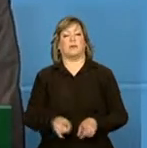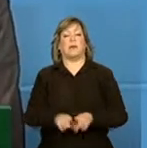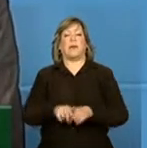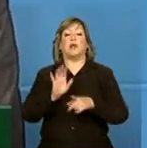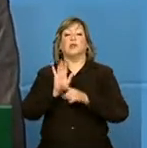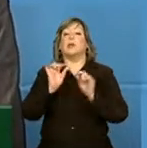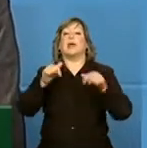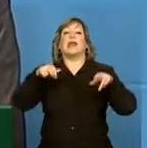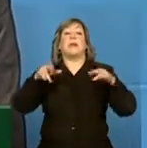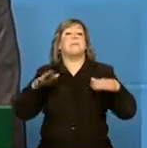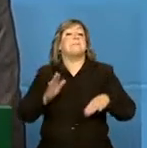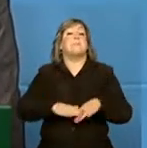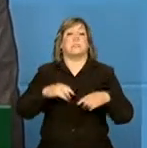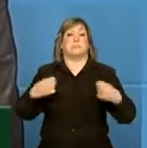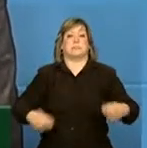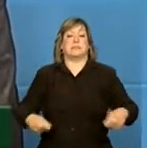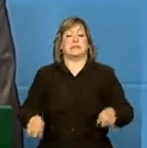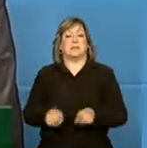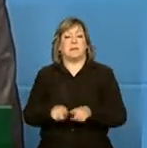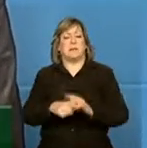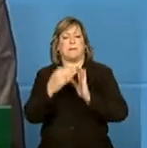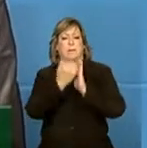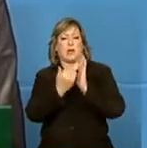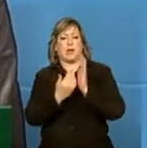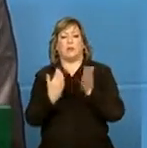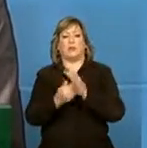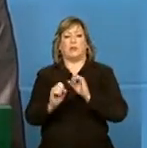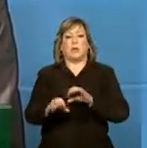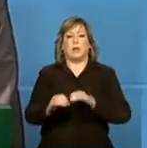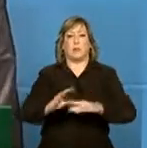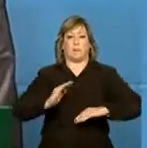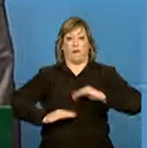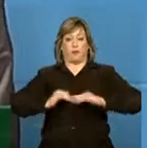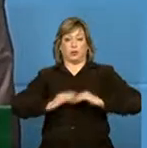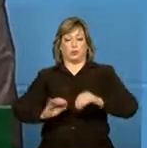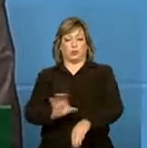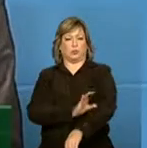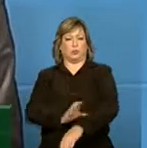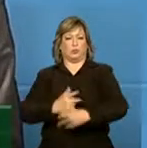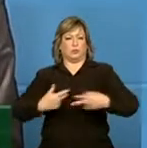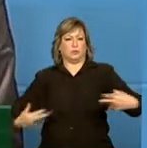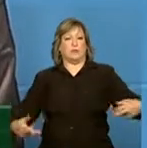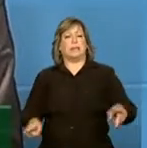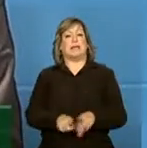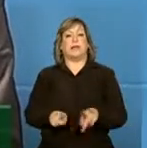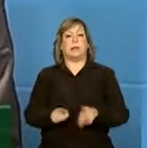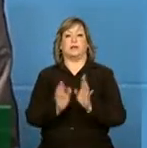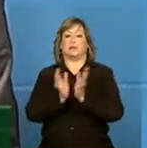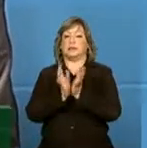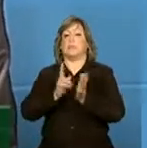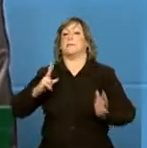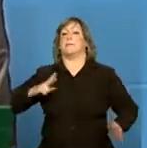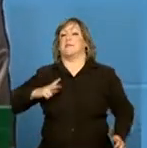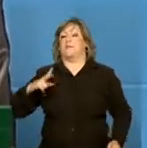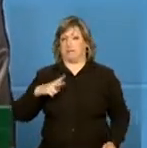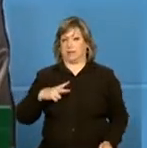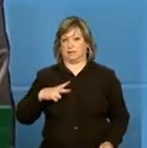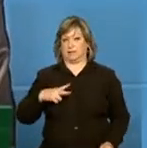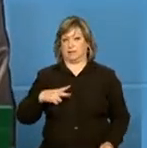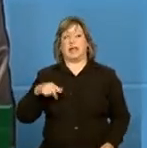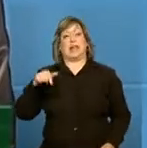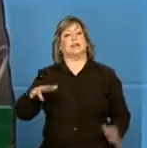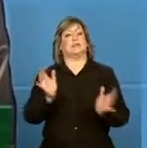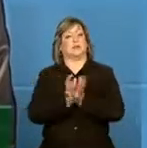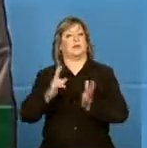mais precisa, além de programas de educação profissionalizante e o setor privado. E que o